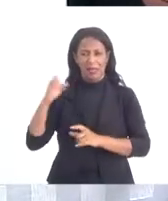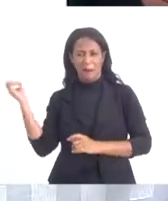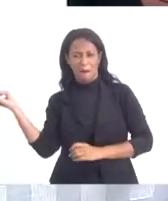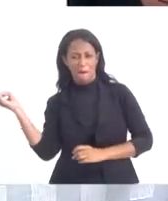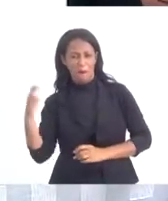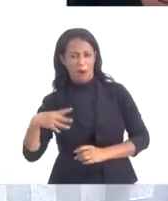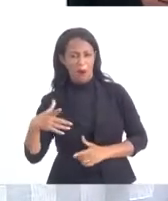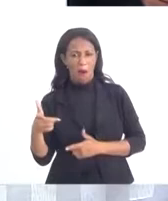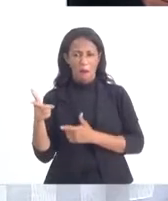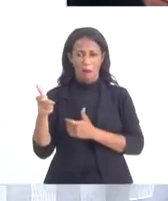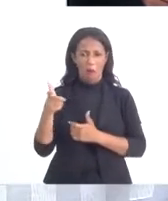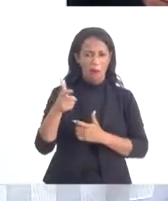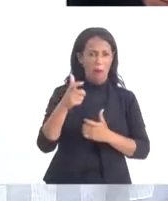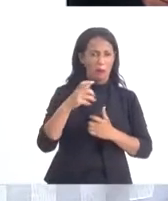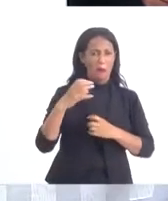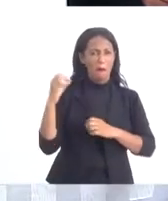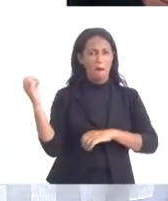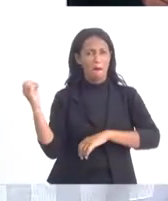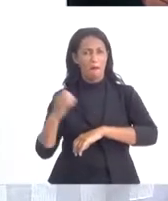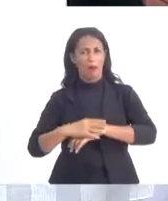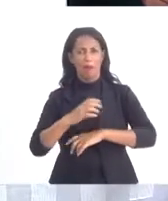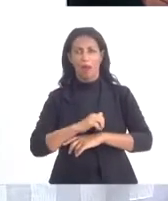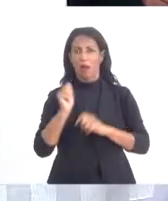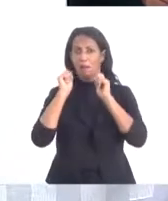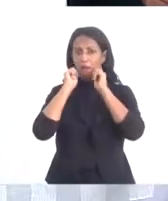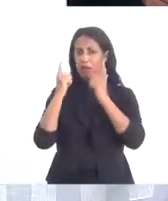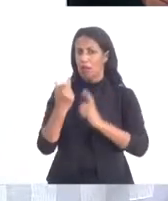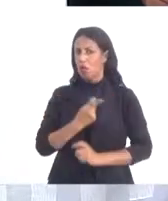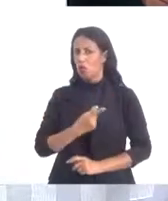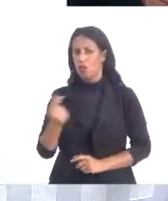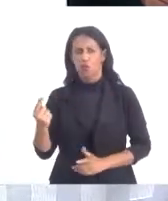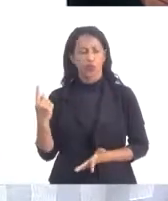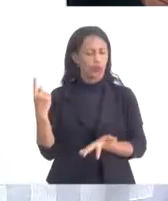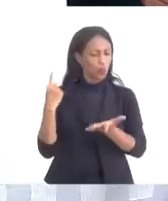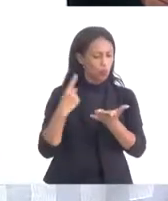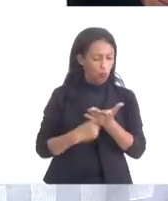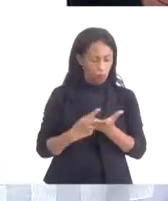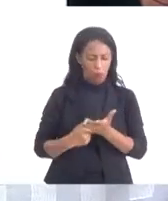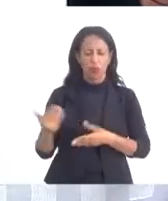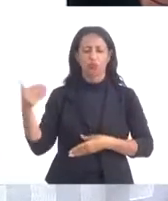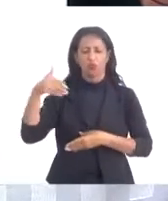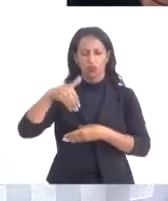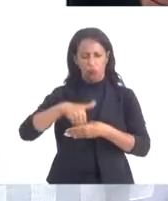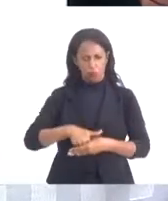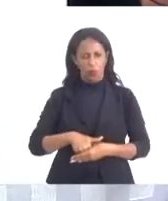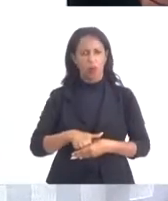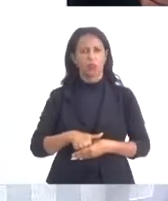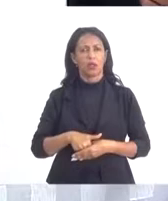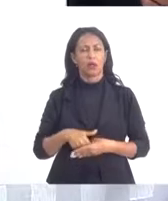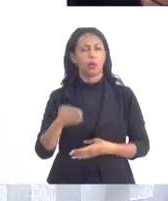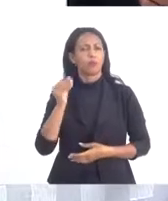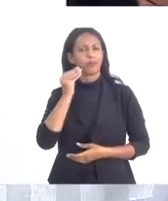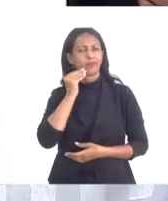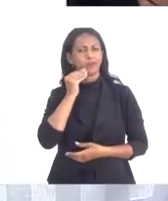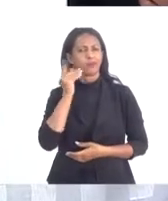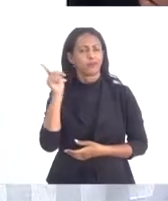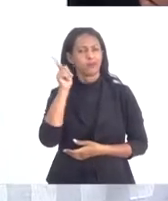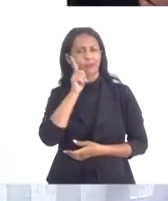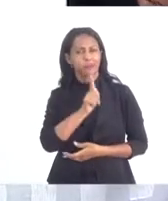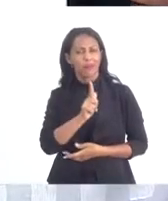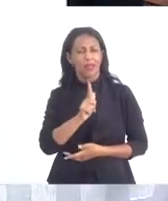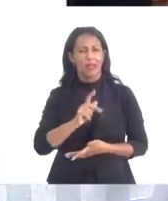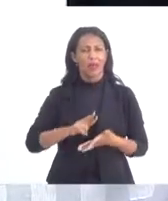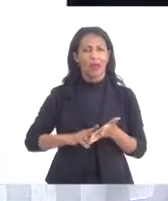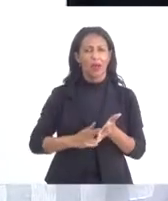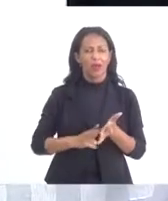bala de borracha, gás de pimenta, mas a Assembleia não fugiu o compromisso. Votamos para que a gente pudesse aderir ao